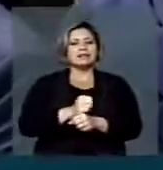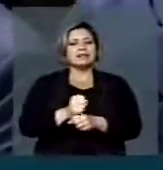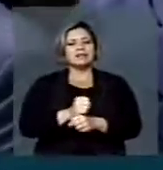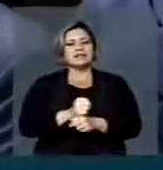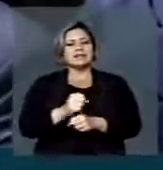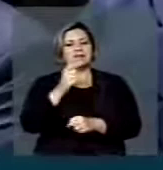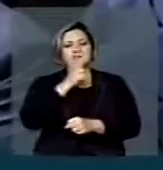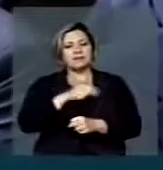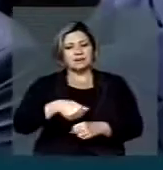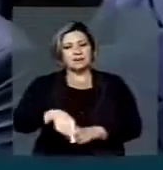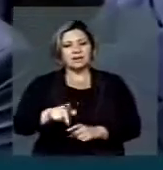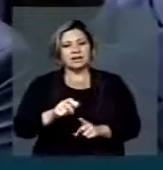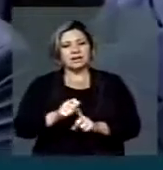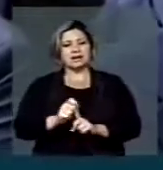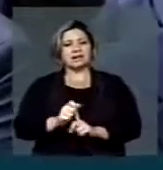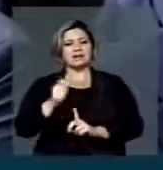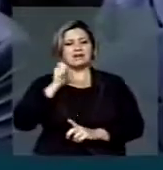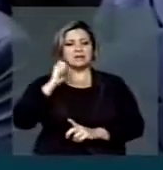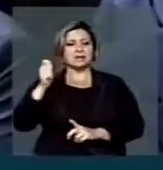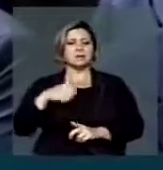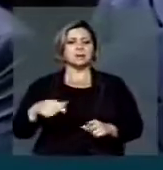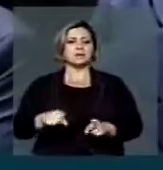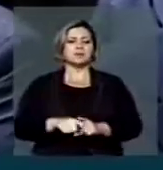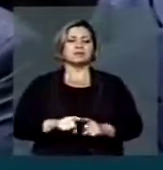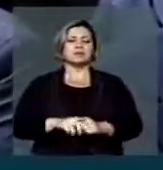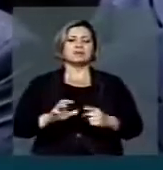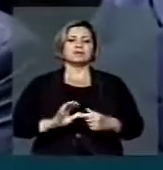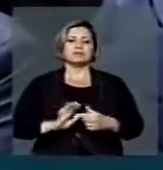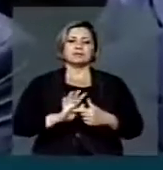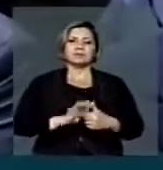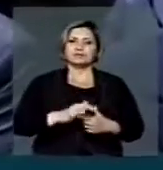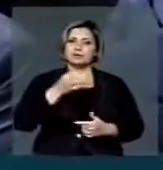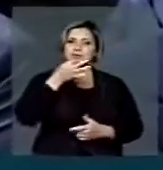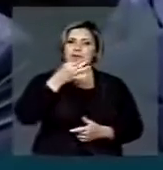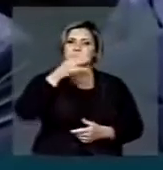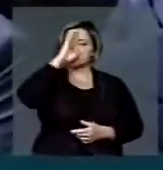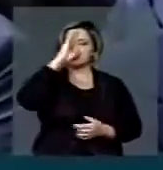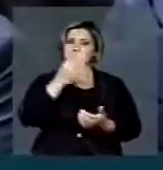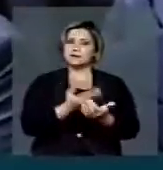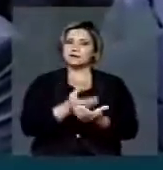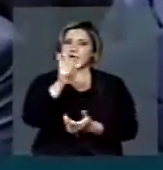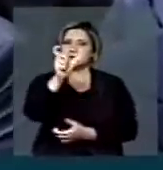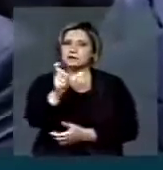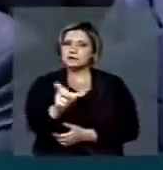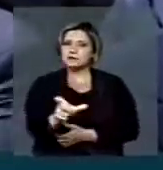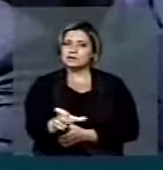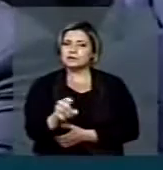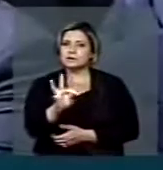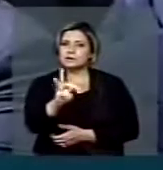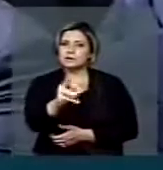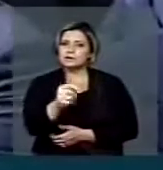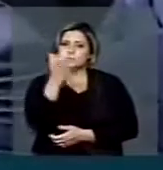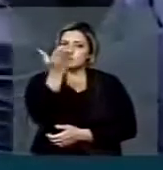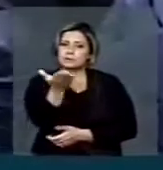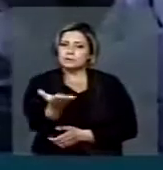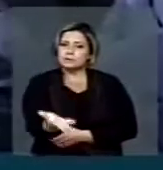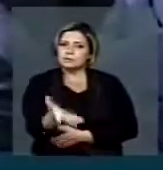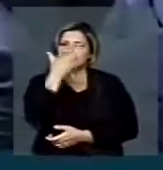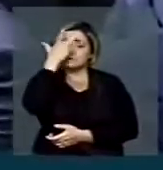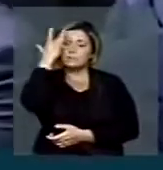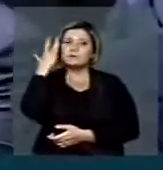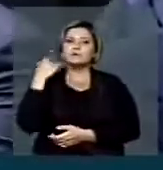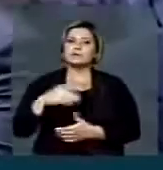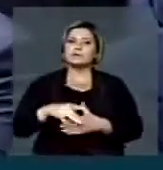gostaria que fosse no mês de abril, mas pediu que eu trouxesse aqui o posicionamento de confiança de toda a categoria, em Vossa Excelência,